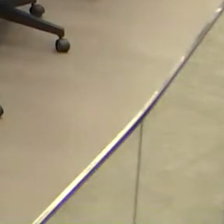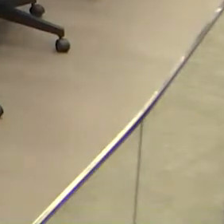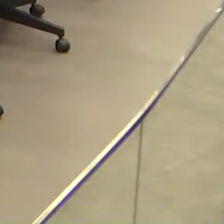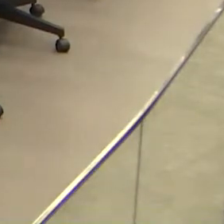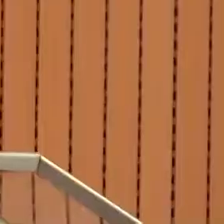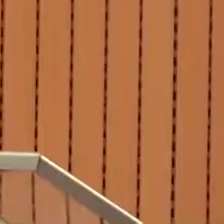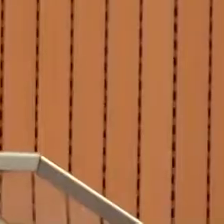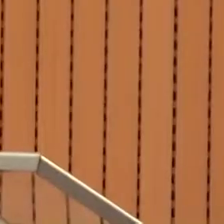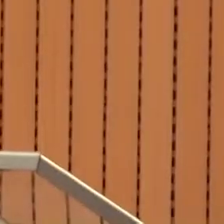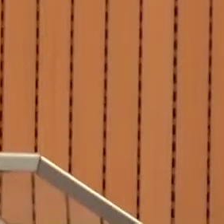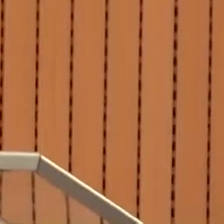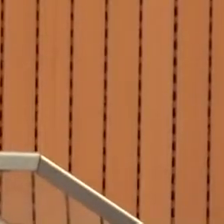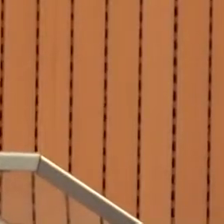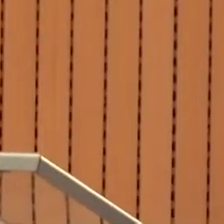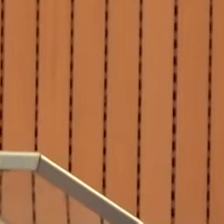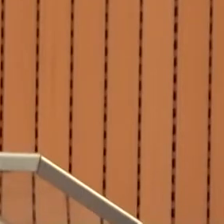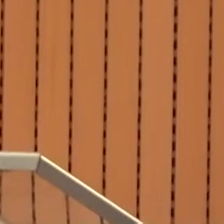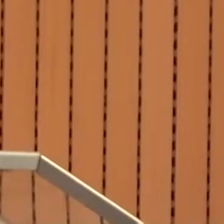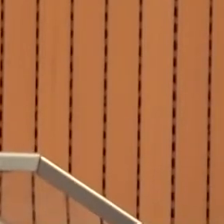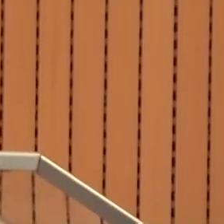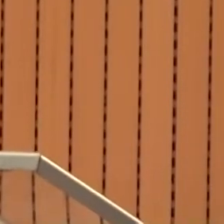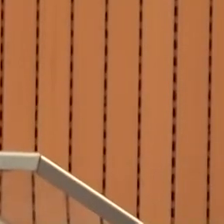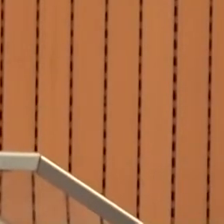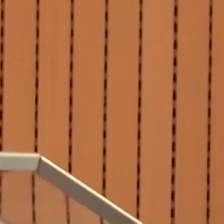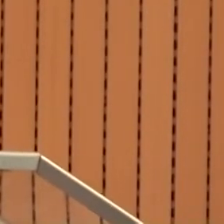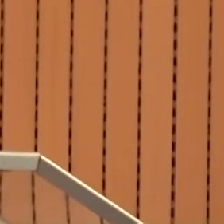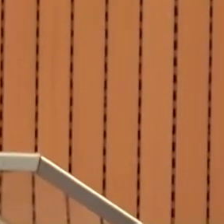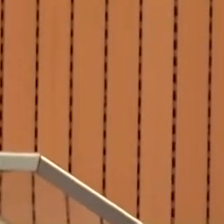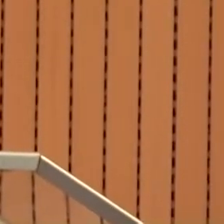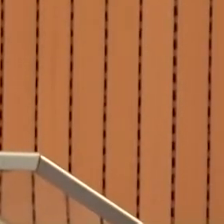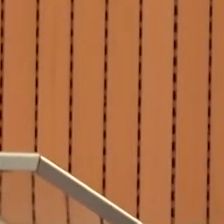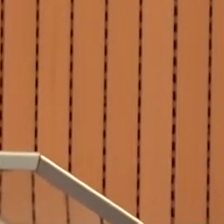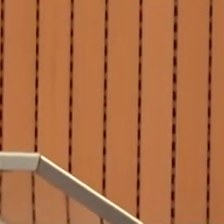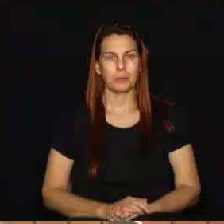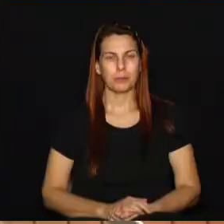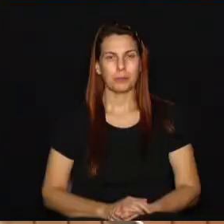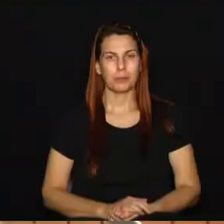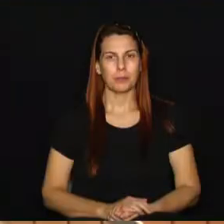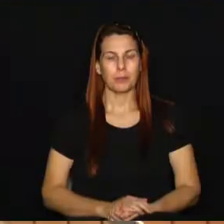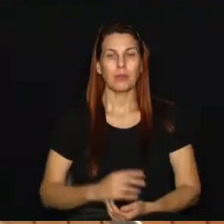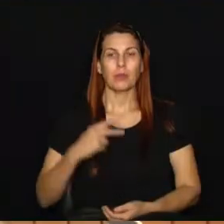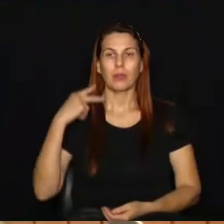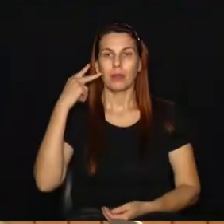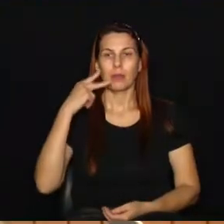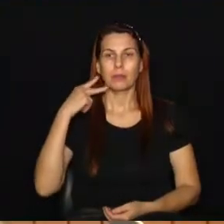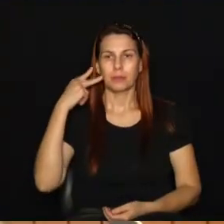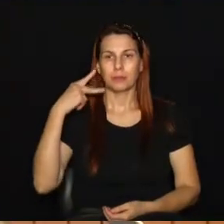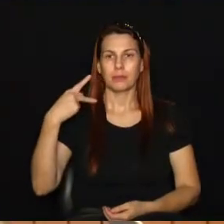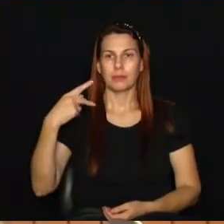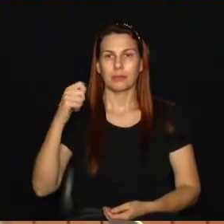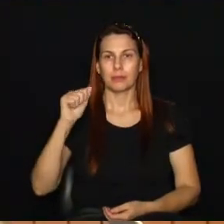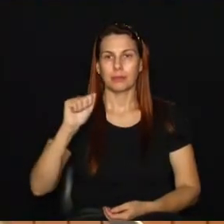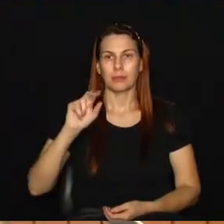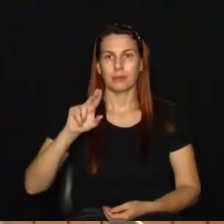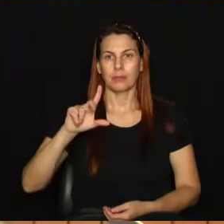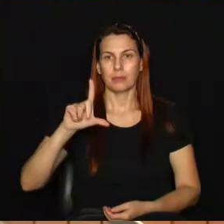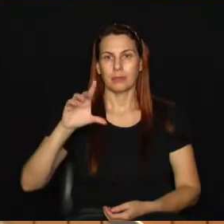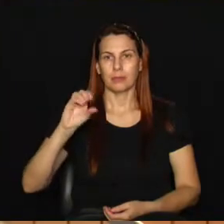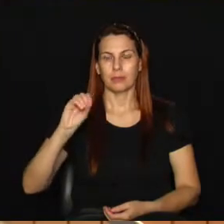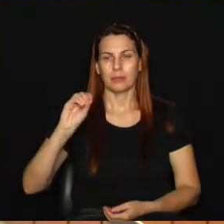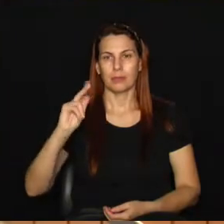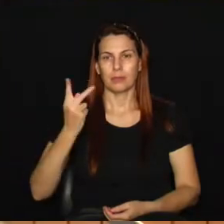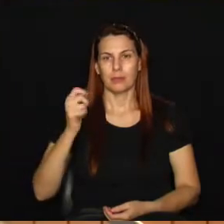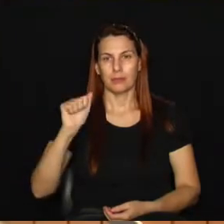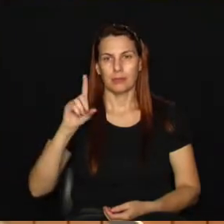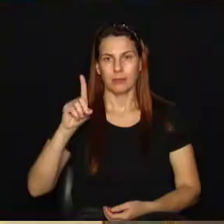E com a palavra o vereador Paulo Haddad para as suas considerações finais e para declarar encerrada esta reunião